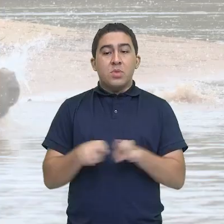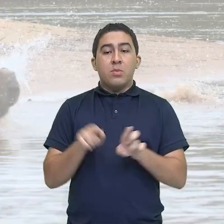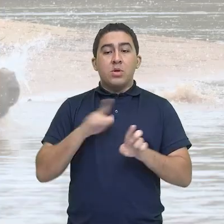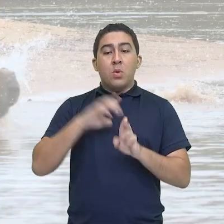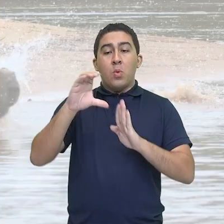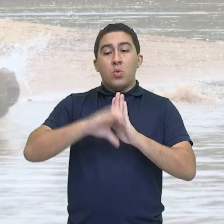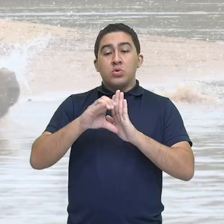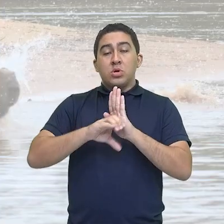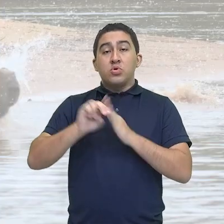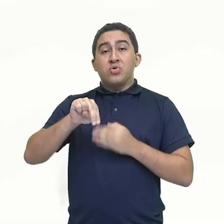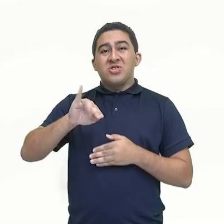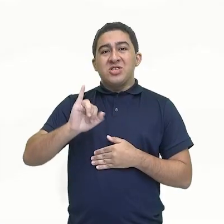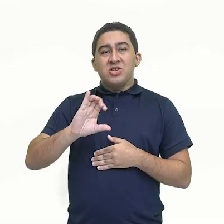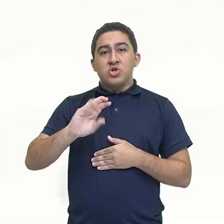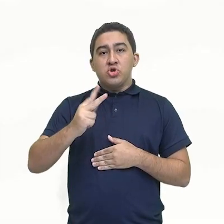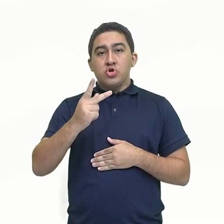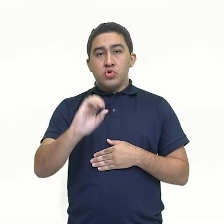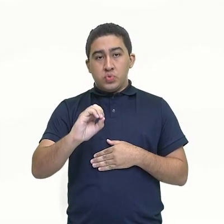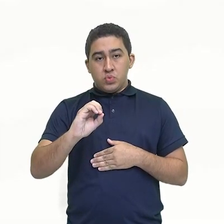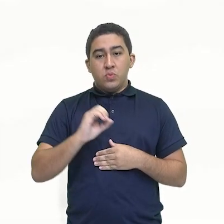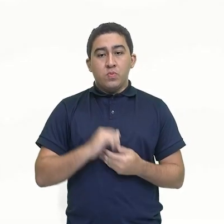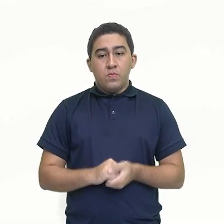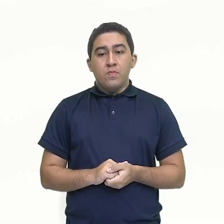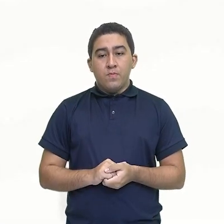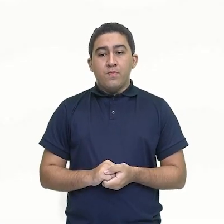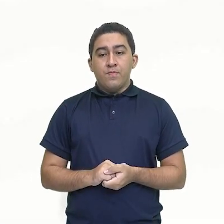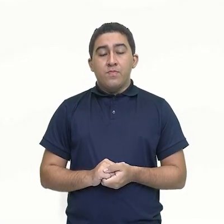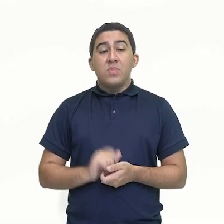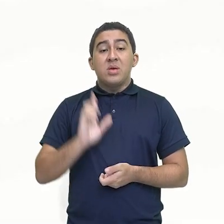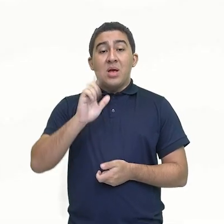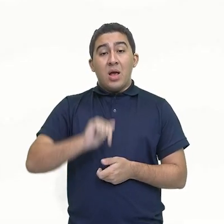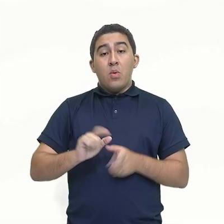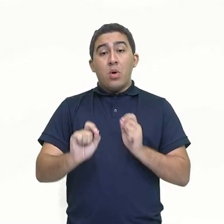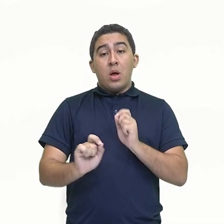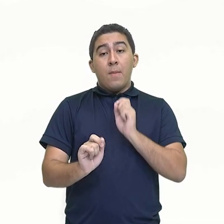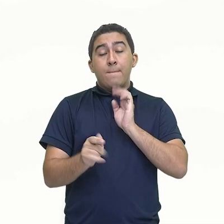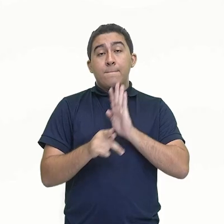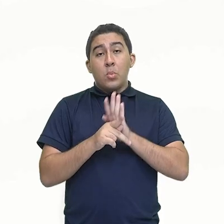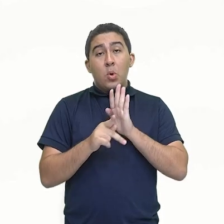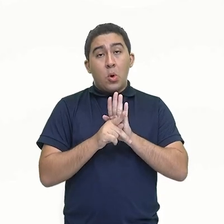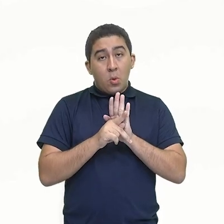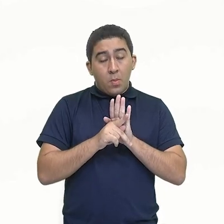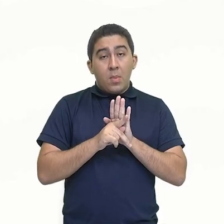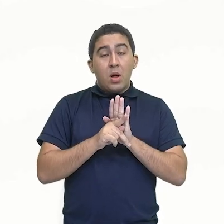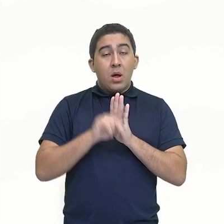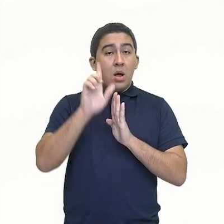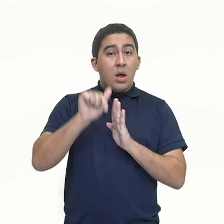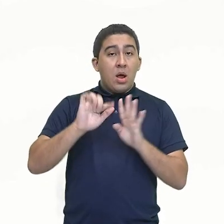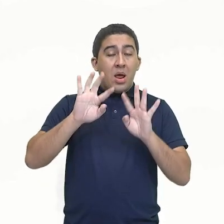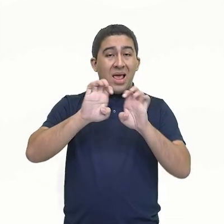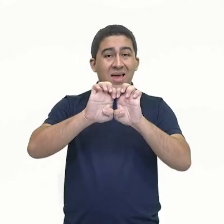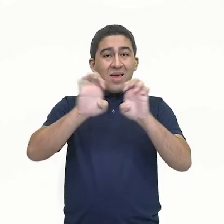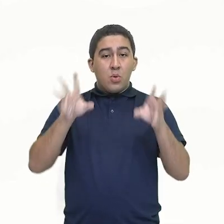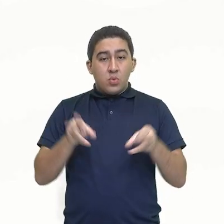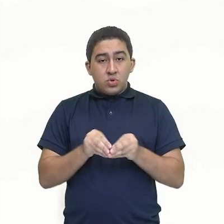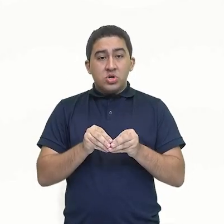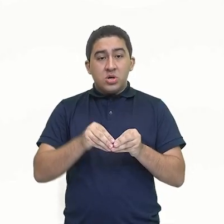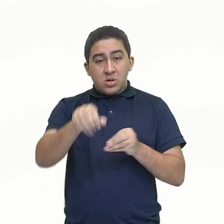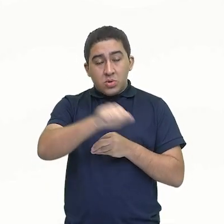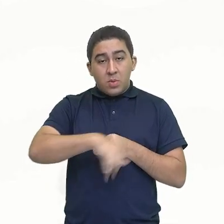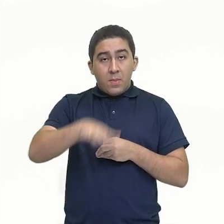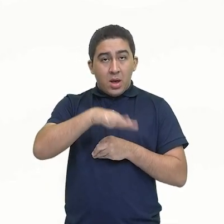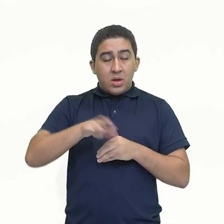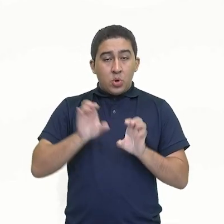de nicho ecológico. É o papel ecológico de uma espécie numa comunidade. O